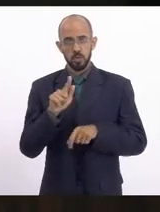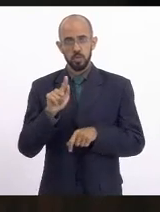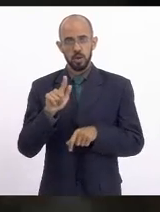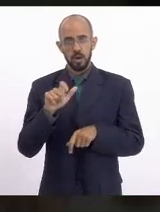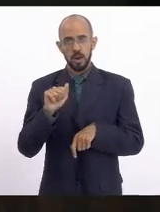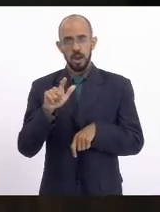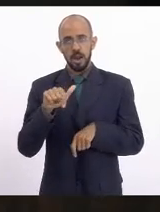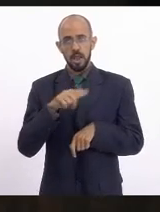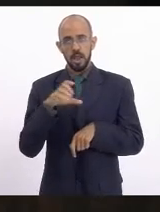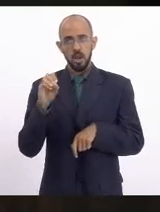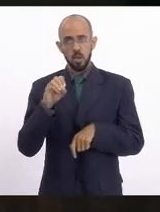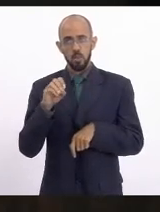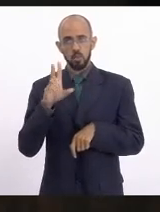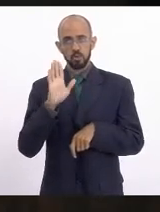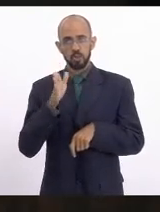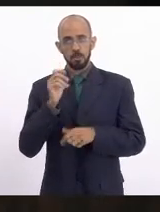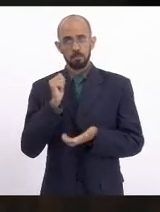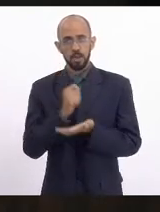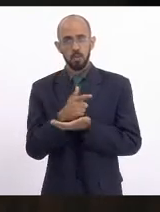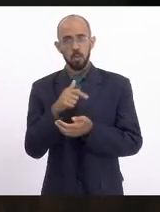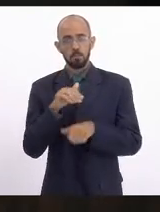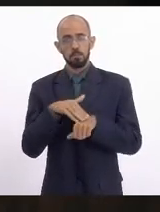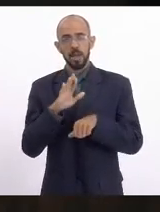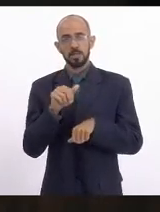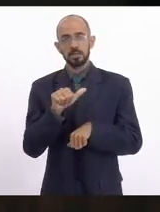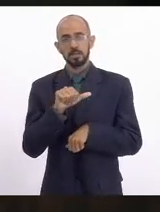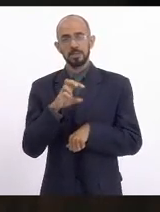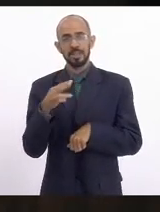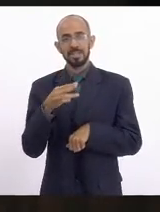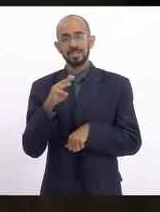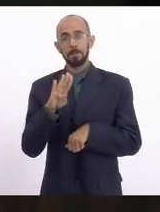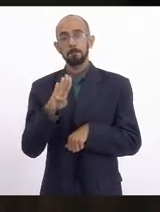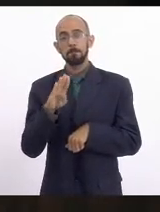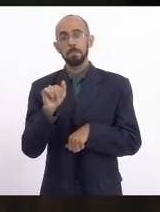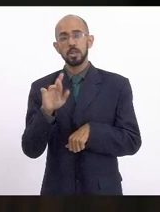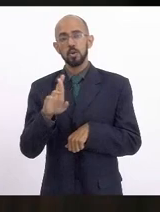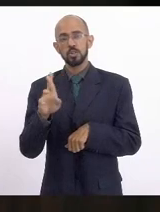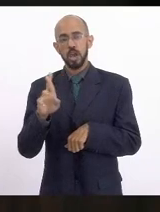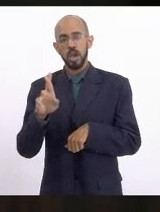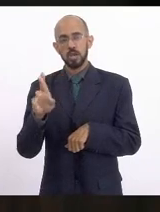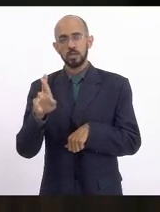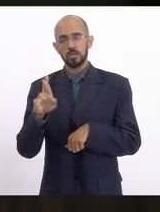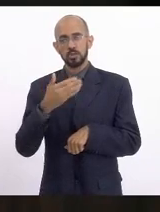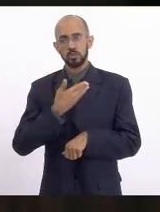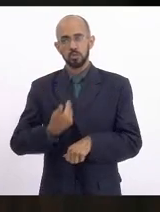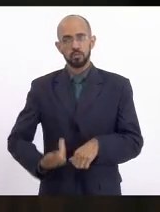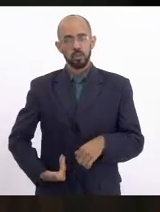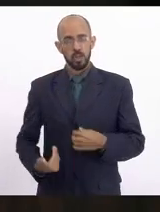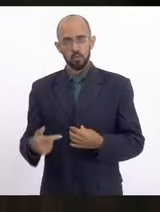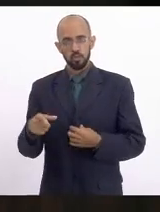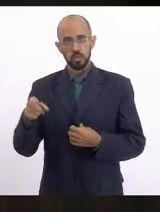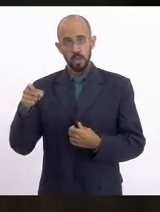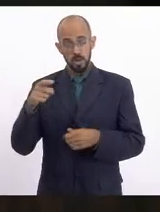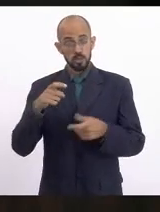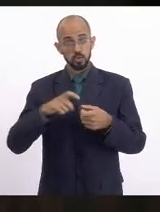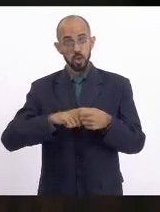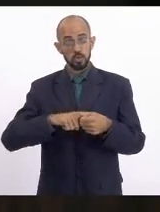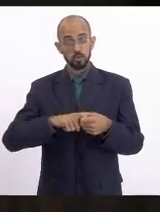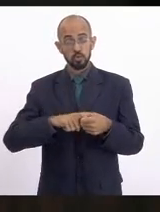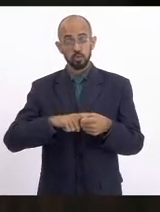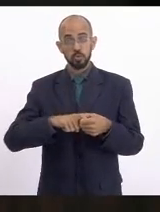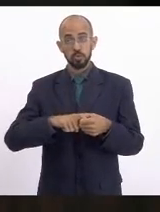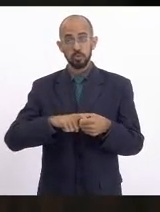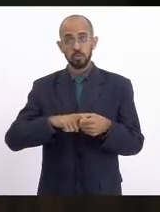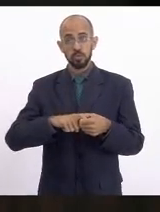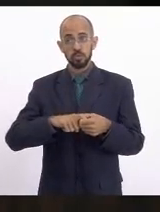já pagou mais de 13 bilhões de reais ao governo da outorga e o governo é sócio é da